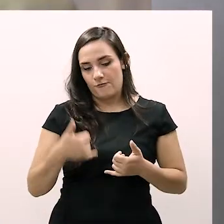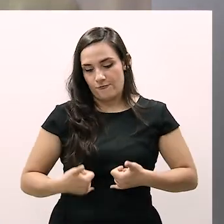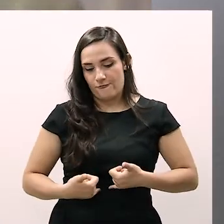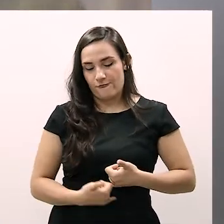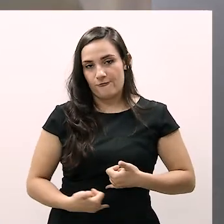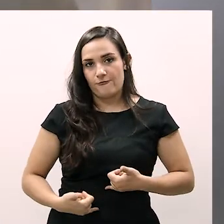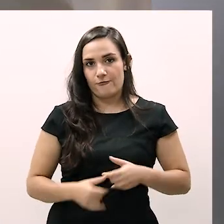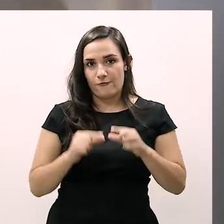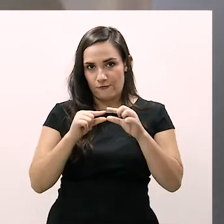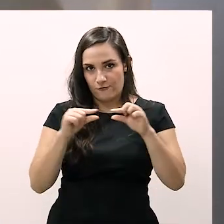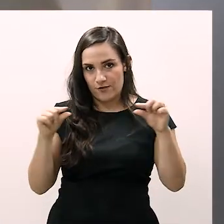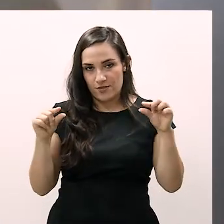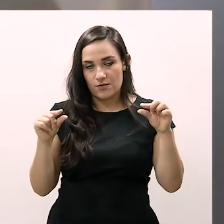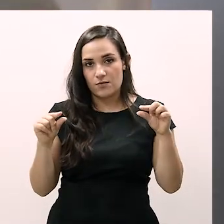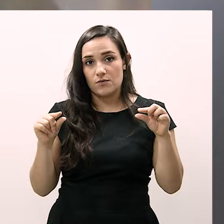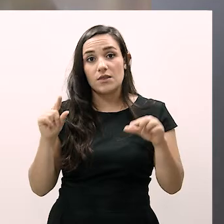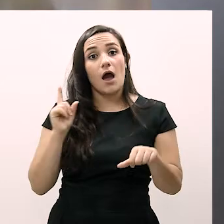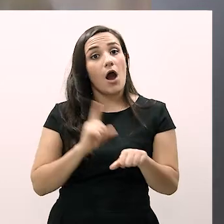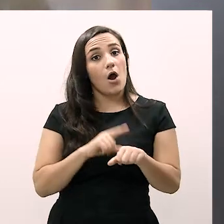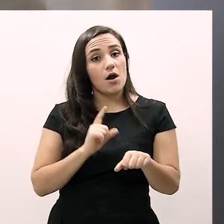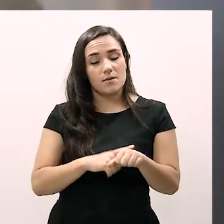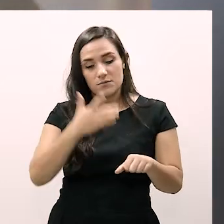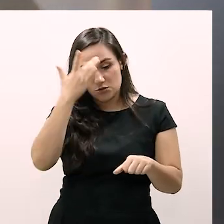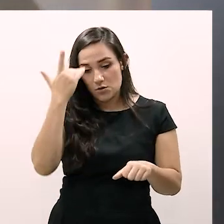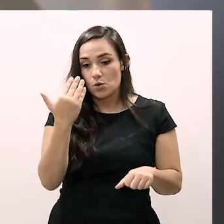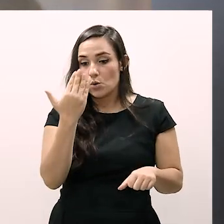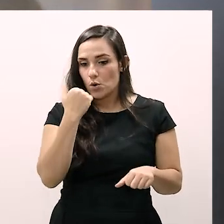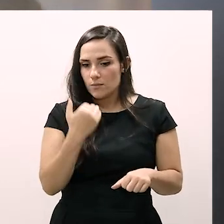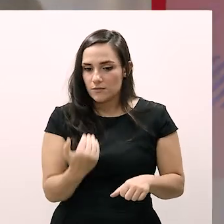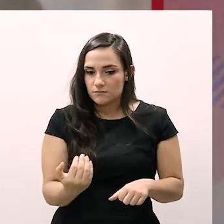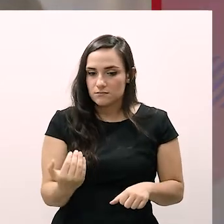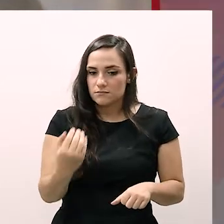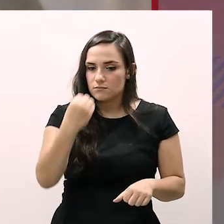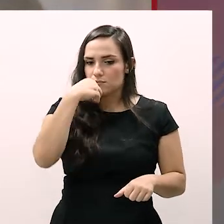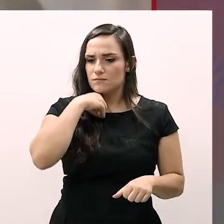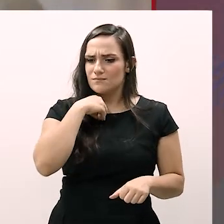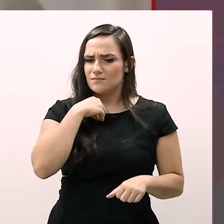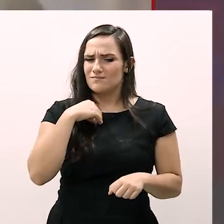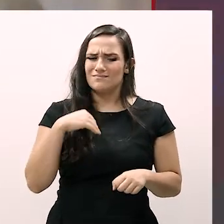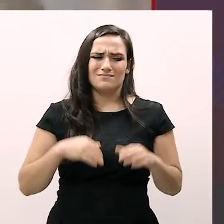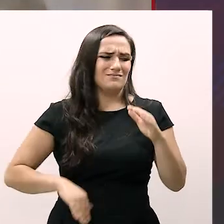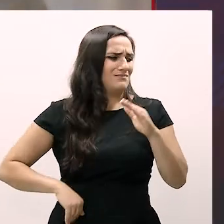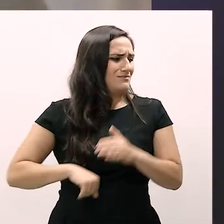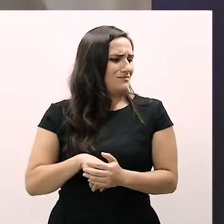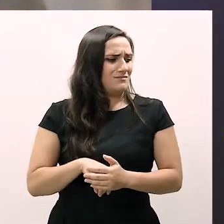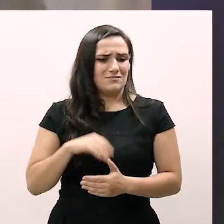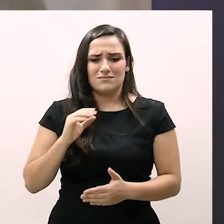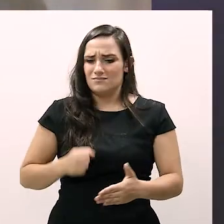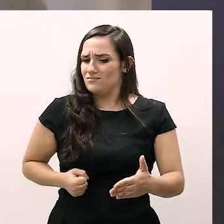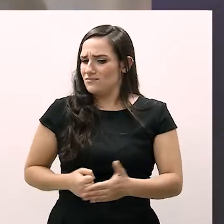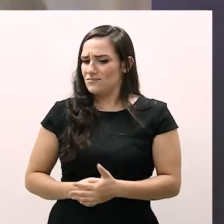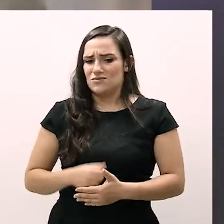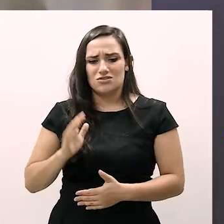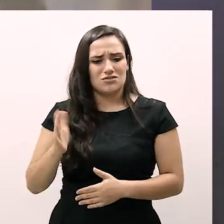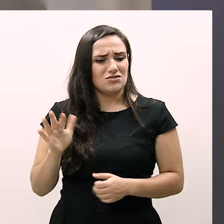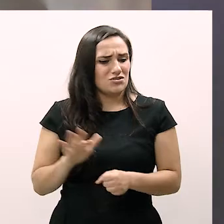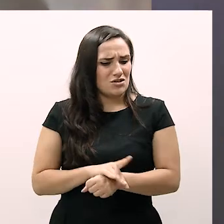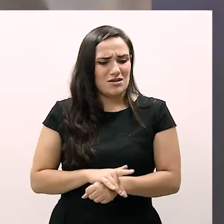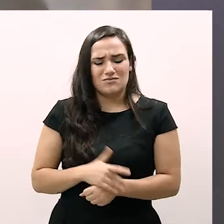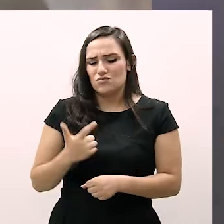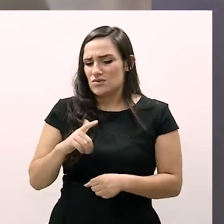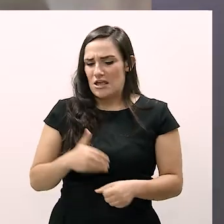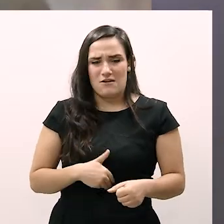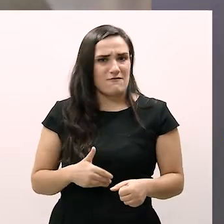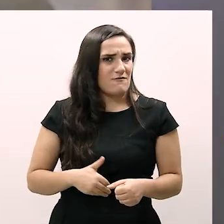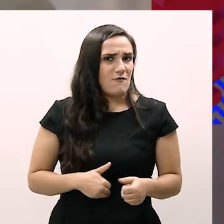determina que esses pacientes têm uma saciedade precoce e não tenham